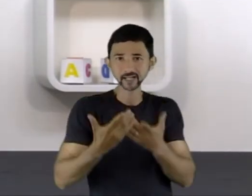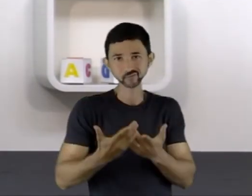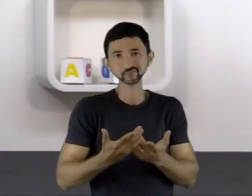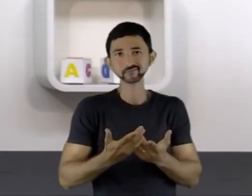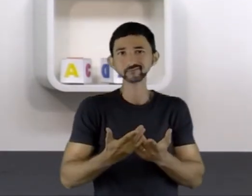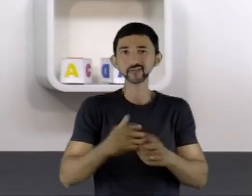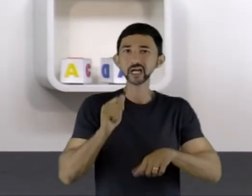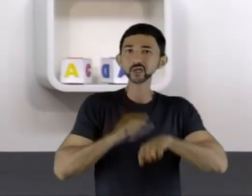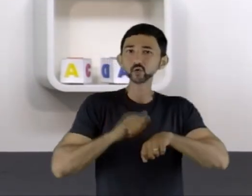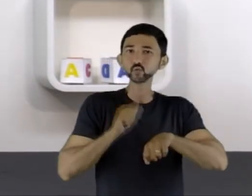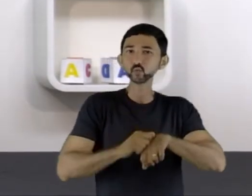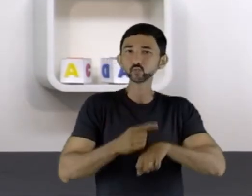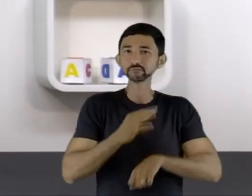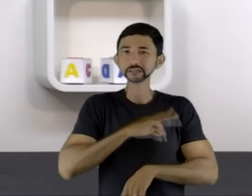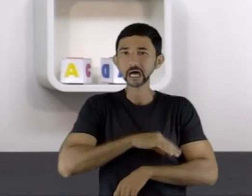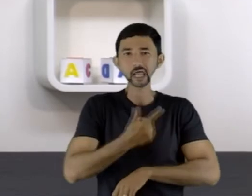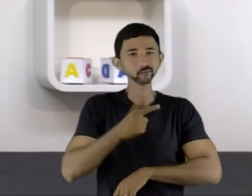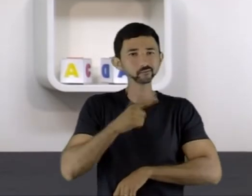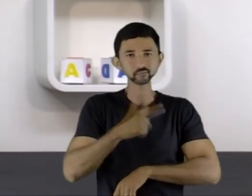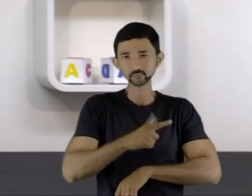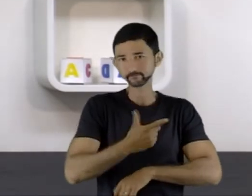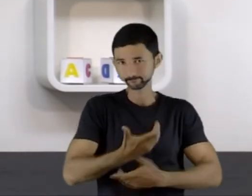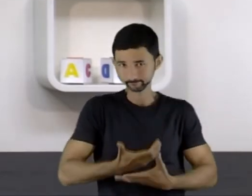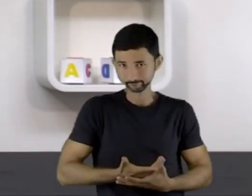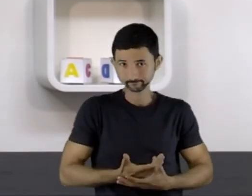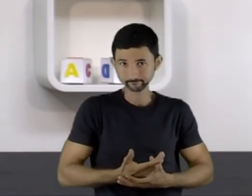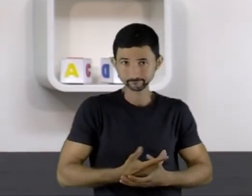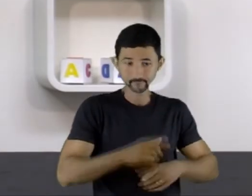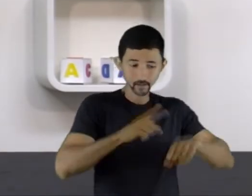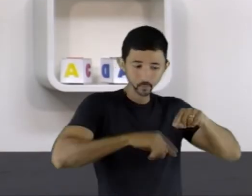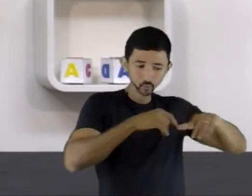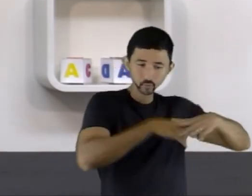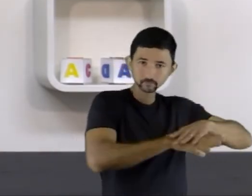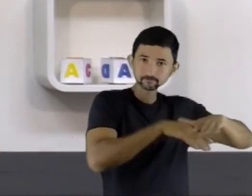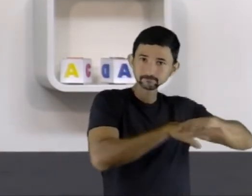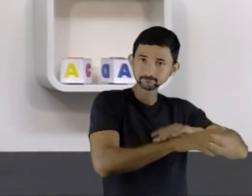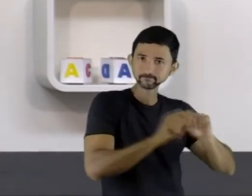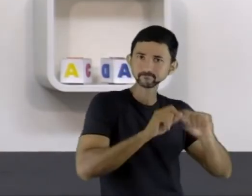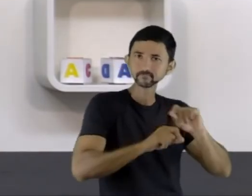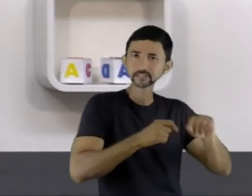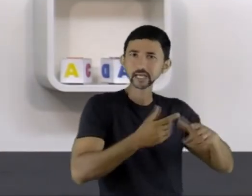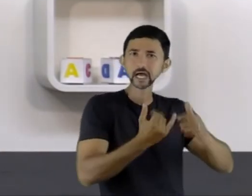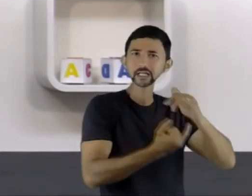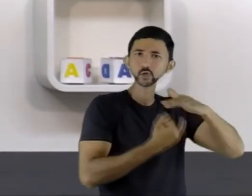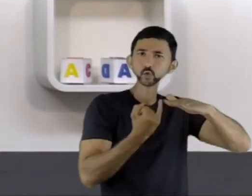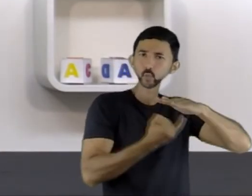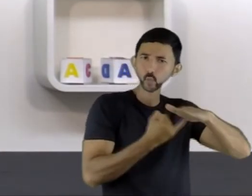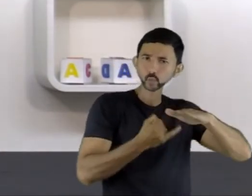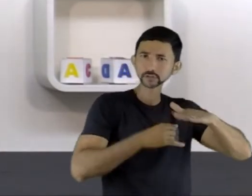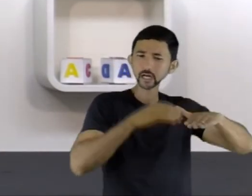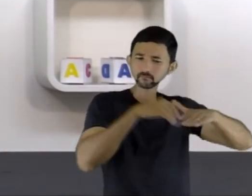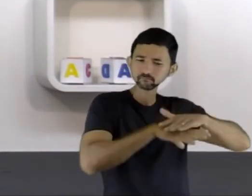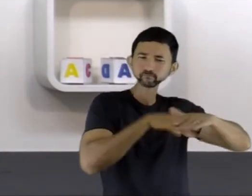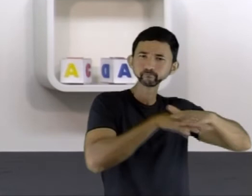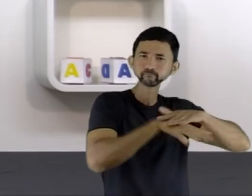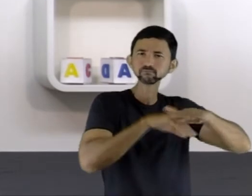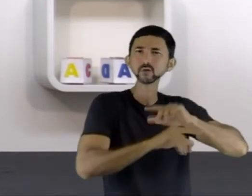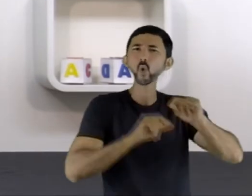os produtos continuam estocados. O que acontece com essas indústrias que estocam, que não conseguem produzir, que